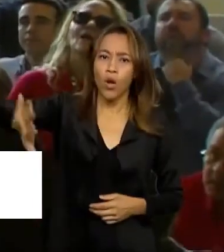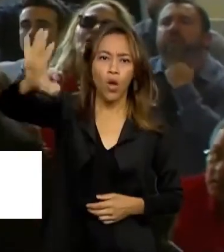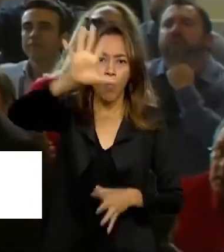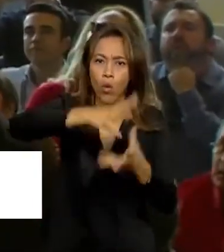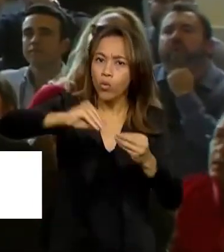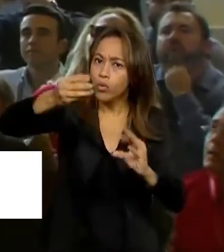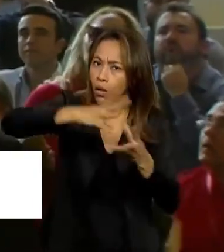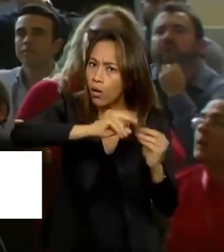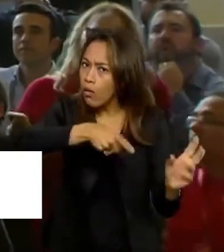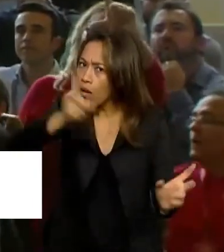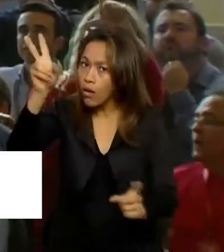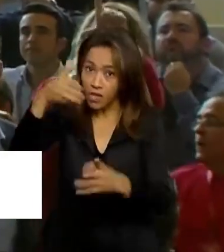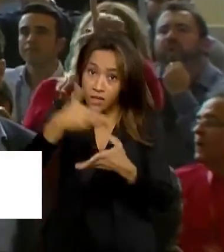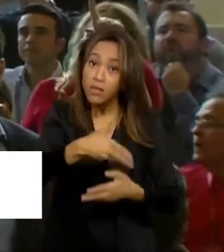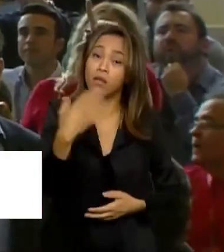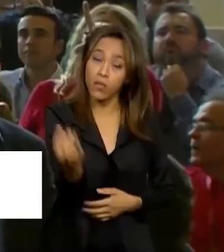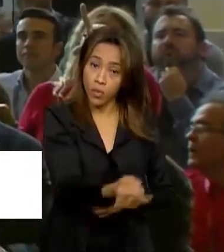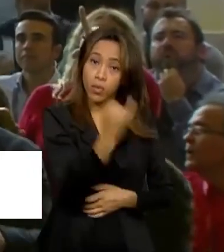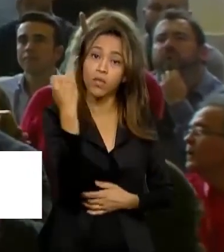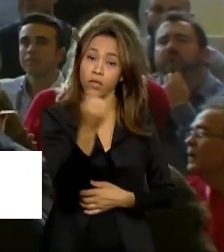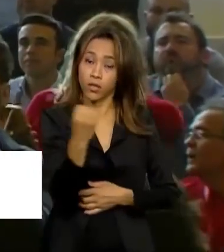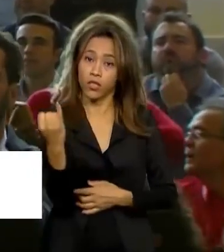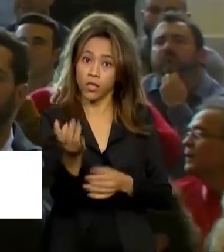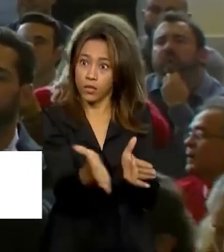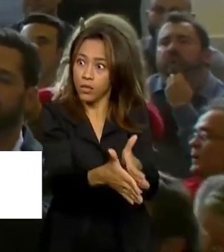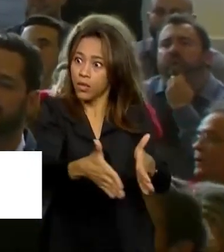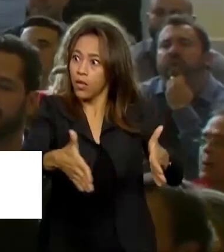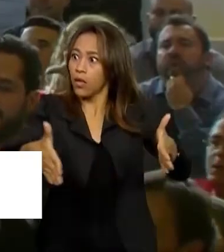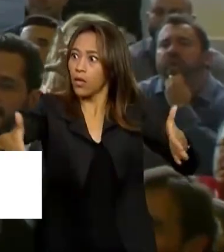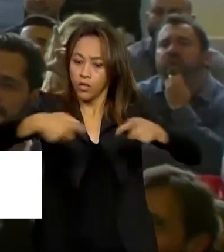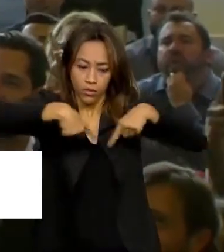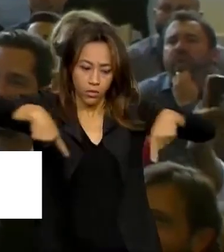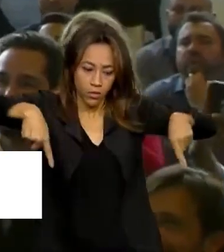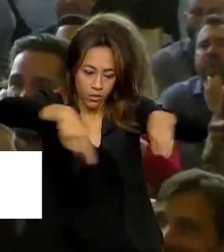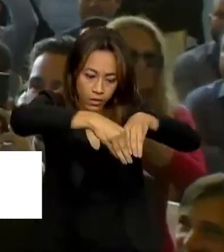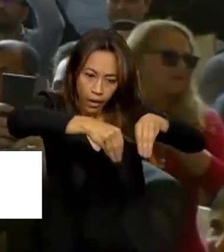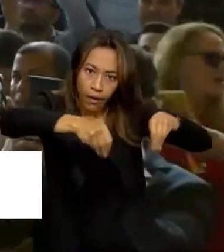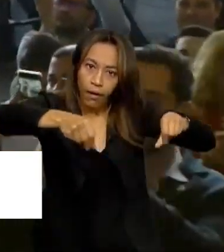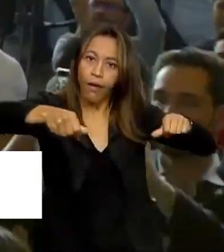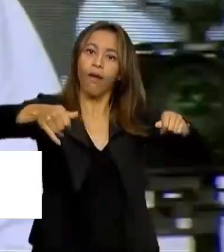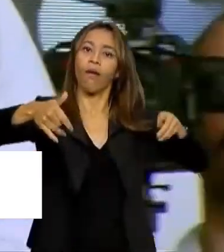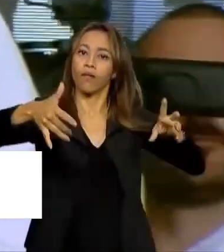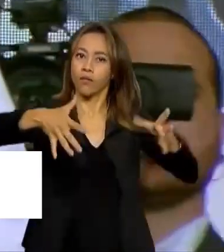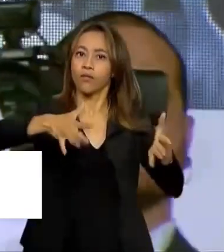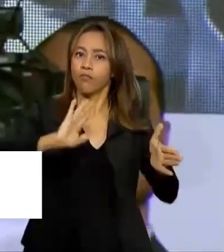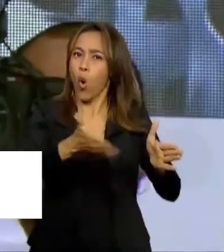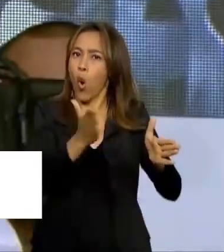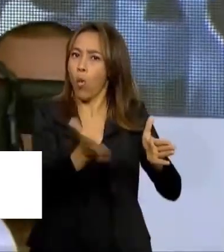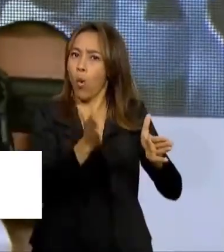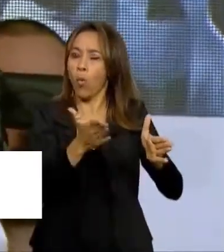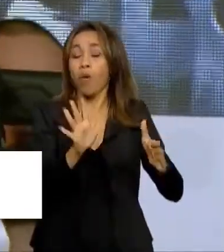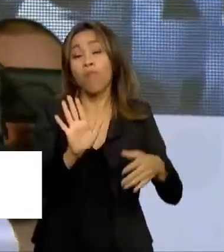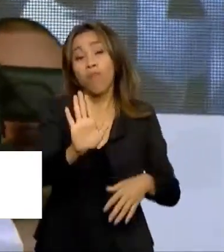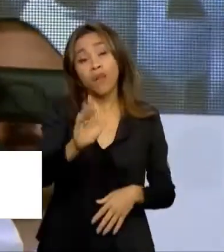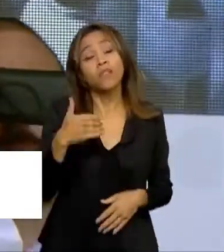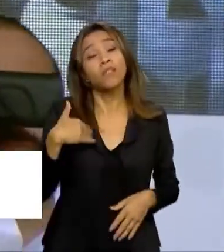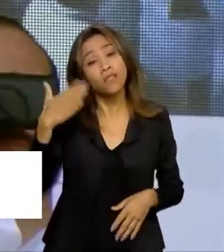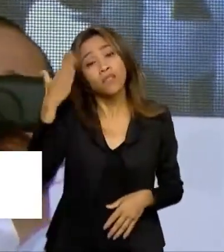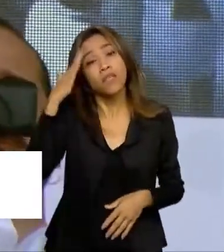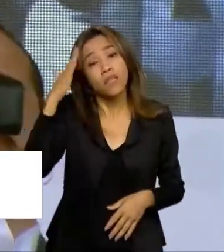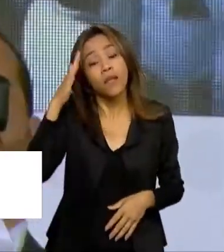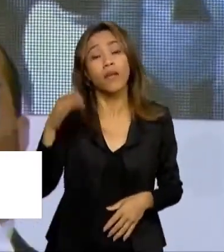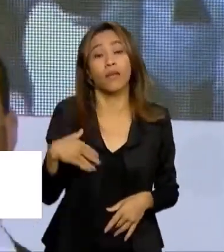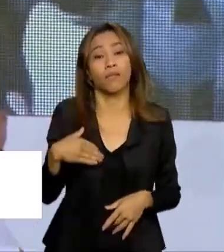muito importante para o Brasil, muito importante. Mas a gente tem que levar em conta que o cara que tem uma plantação